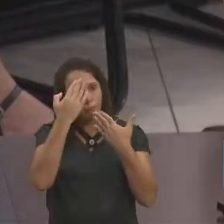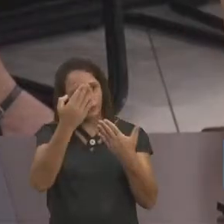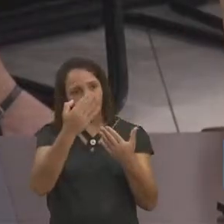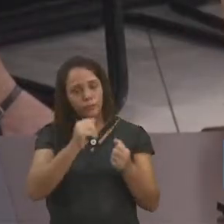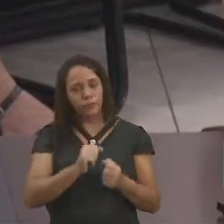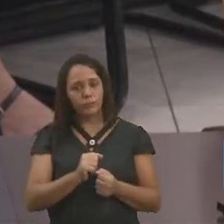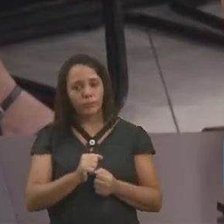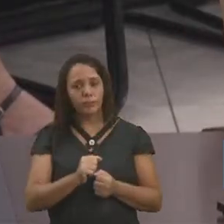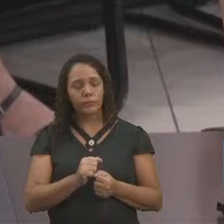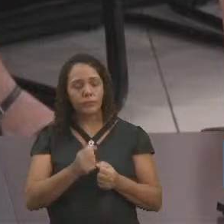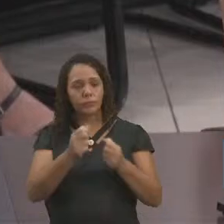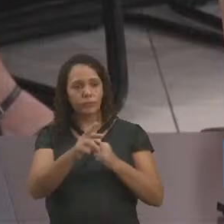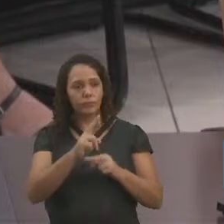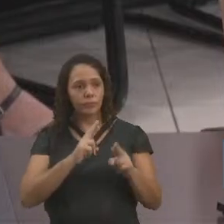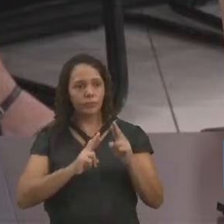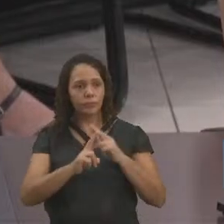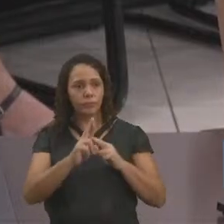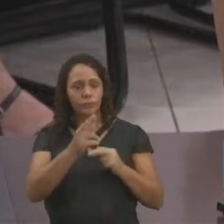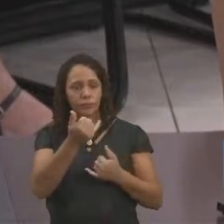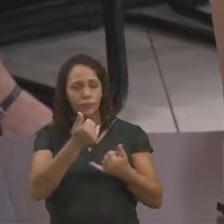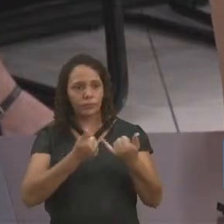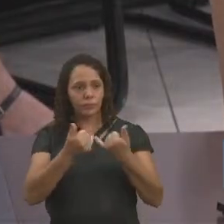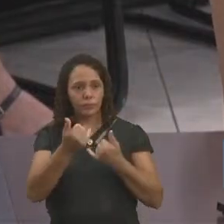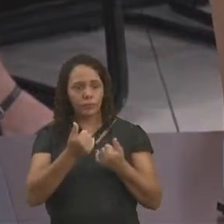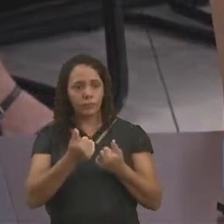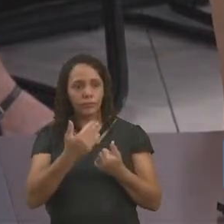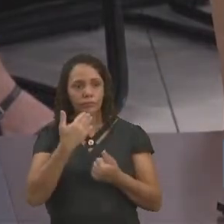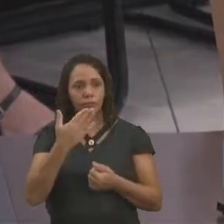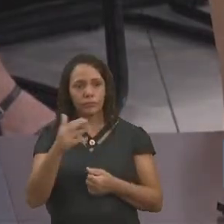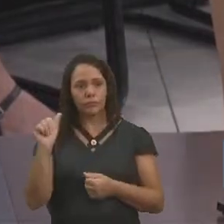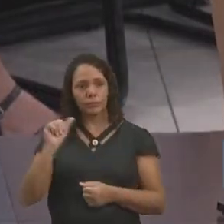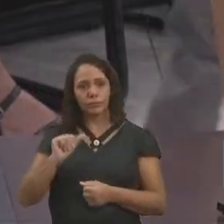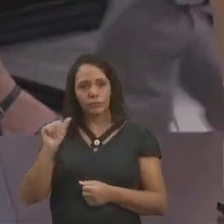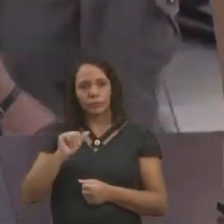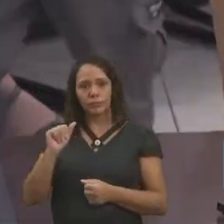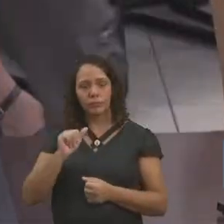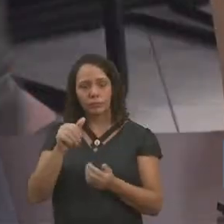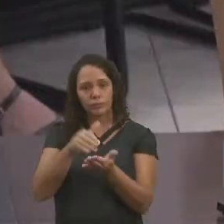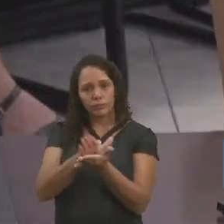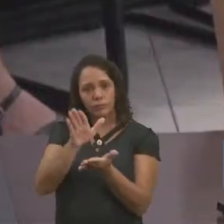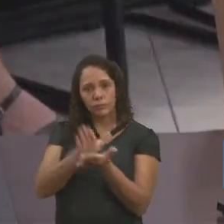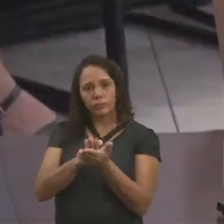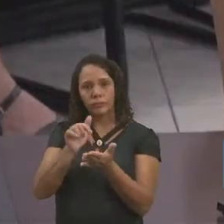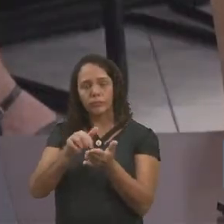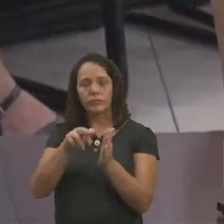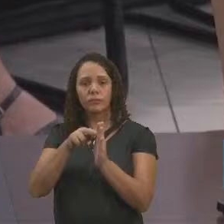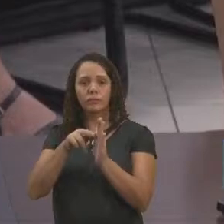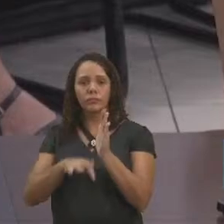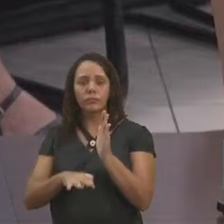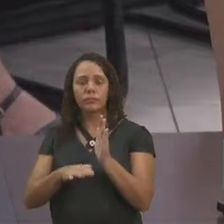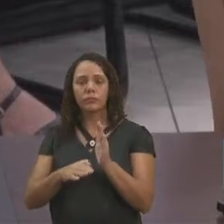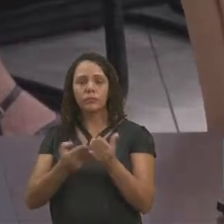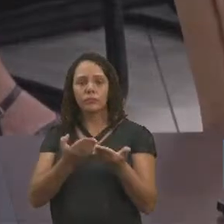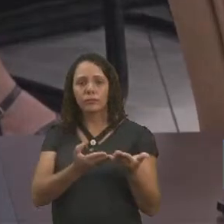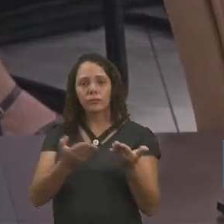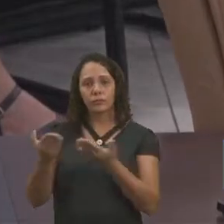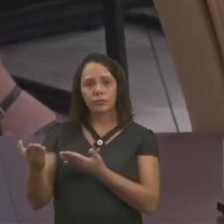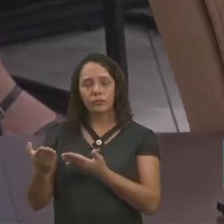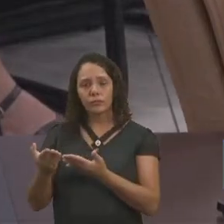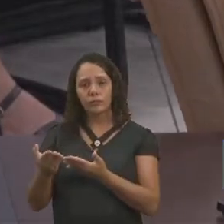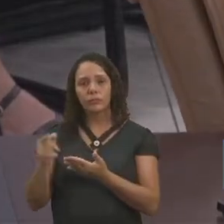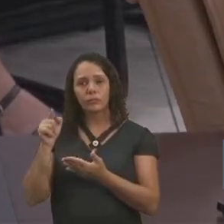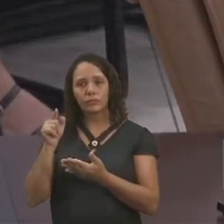obrigado pelas suas respostas. E vou aqui pedir para o meu assessor tirar uma cópia desse relatório e entregar em mãos para que você